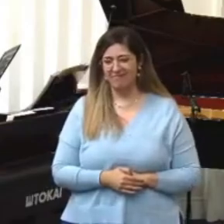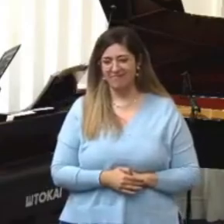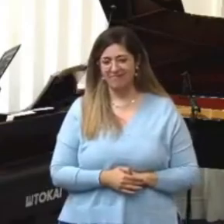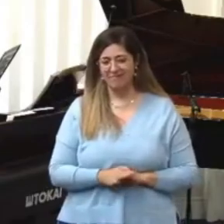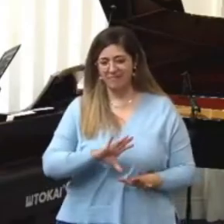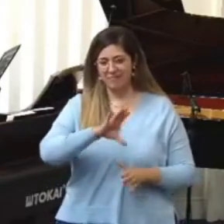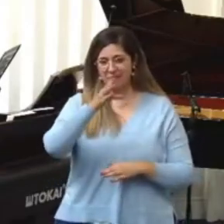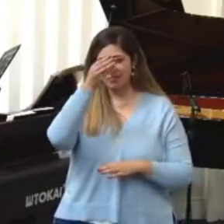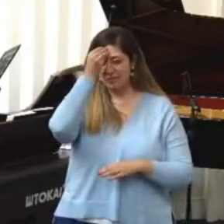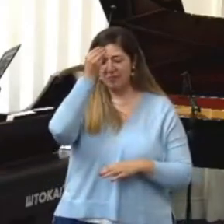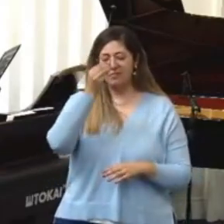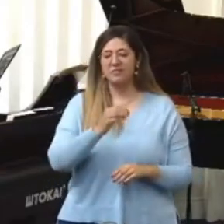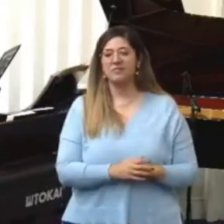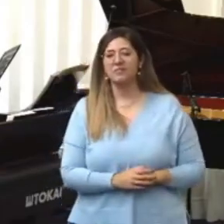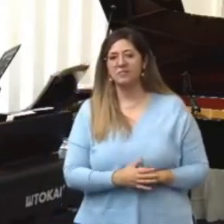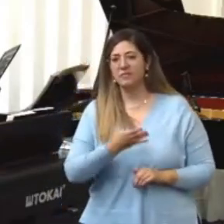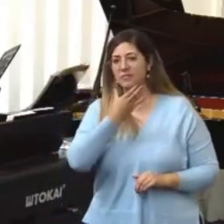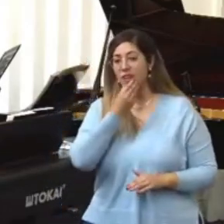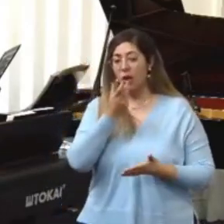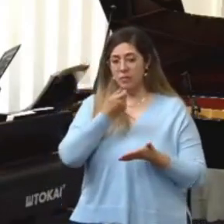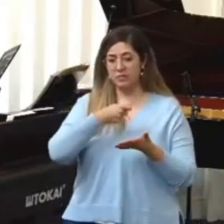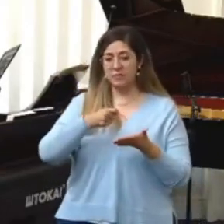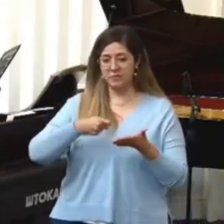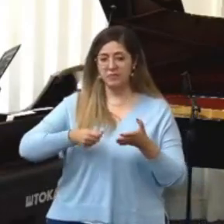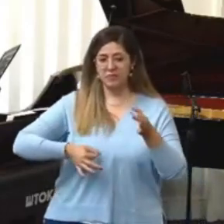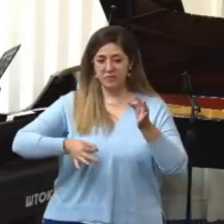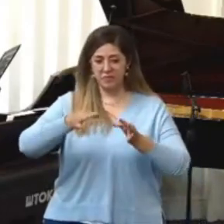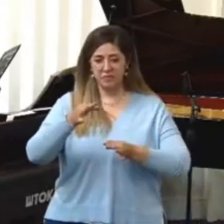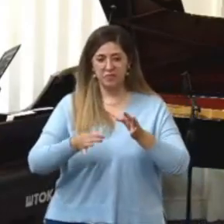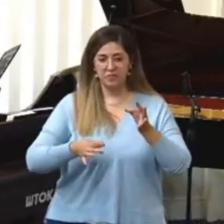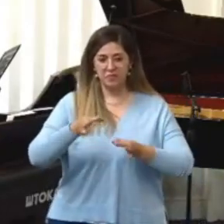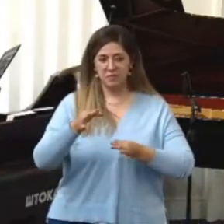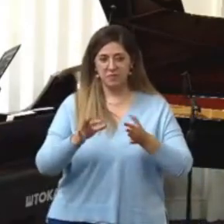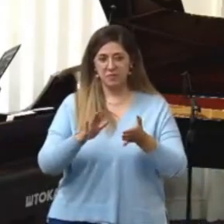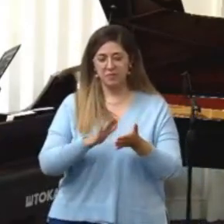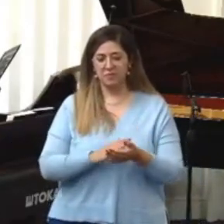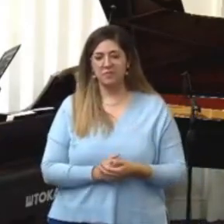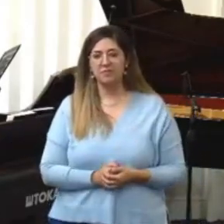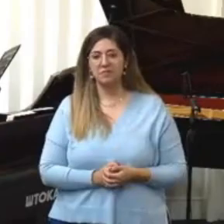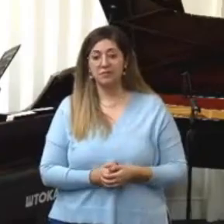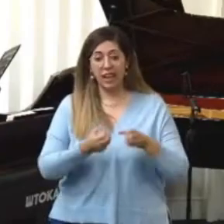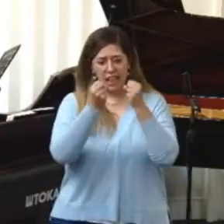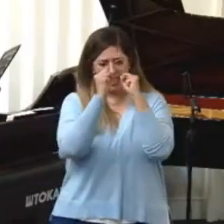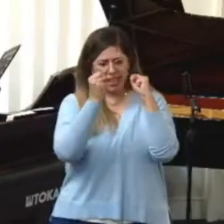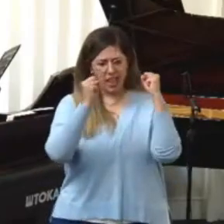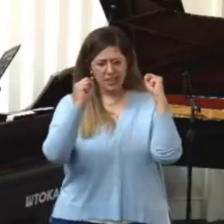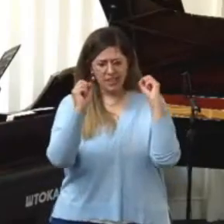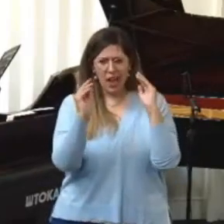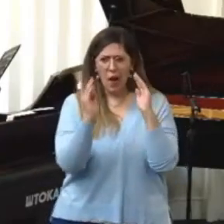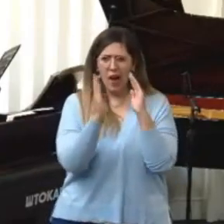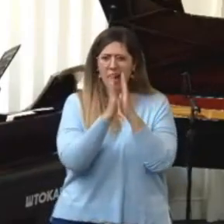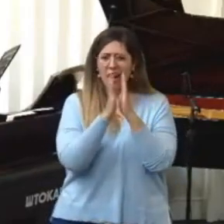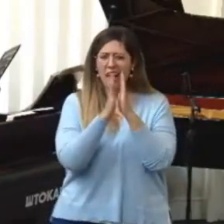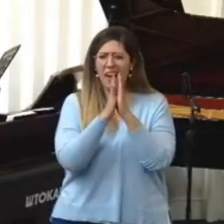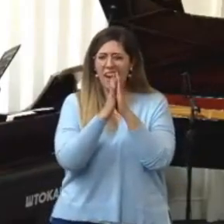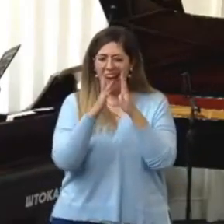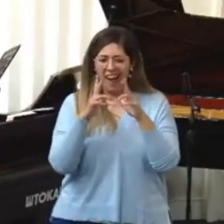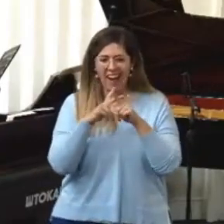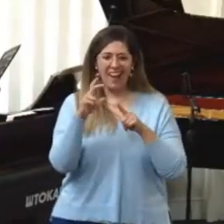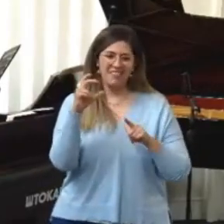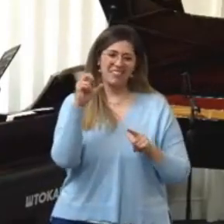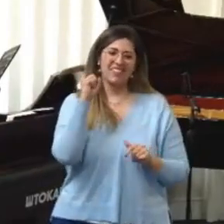Dale Ralph Davis, que também comentou Juízes, disse assim: Sansão orou, e esta foi a sua